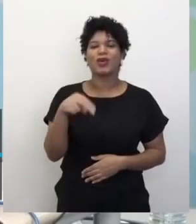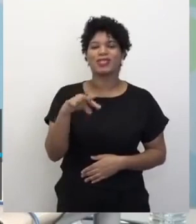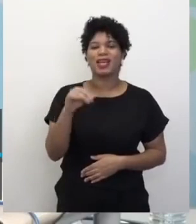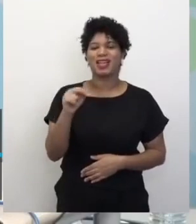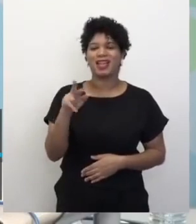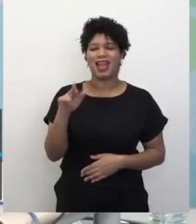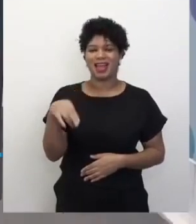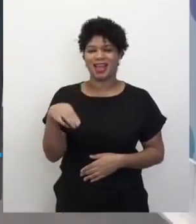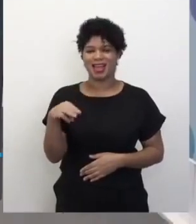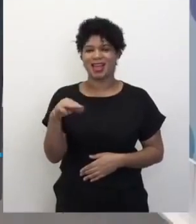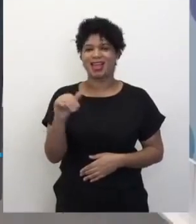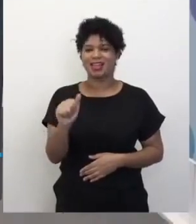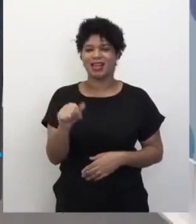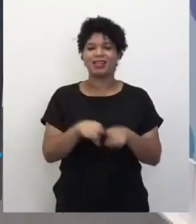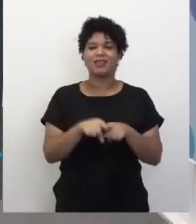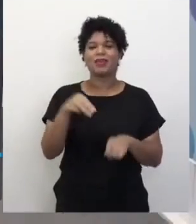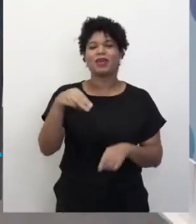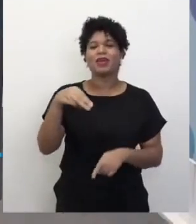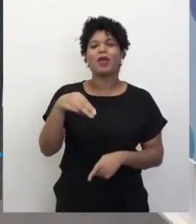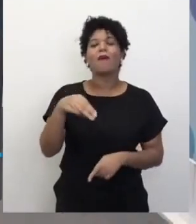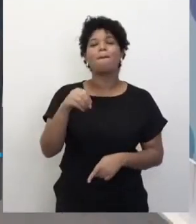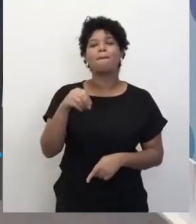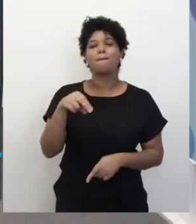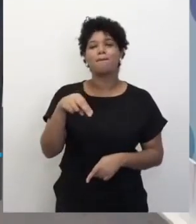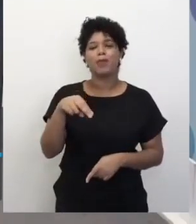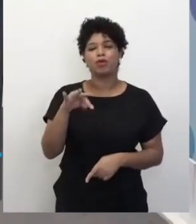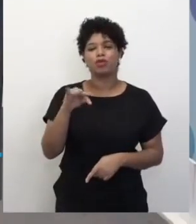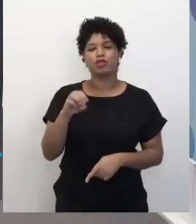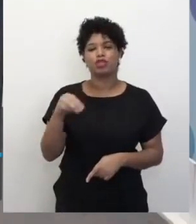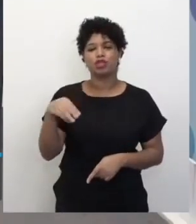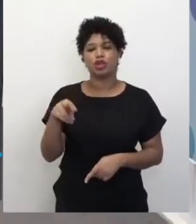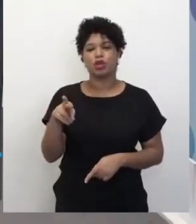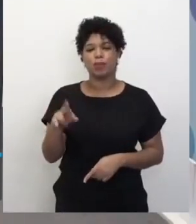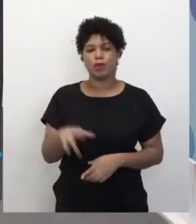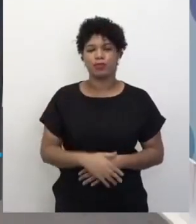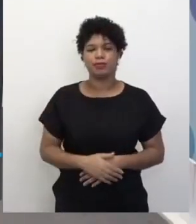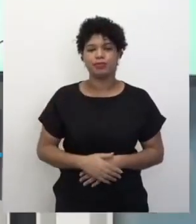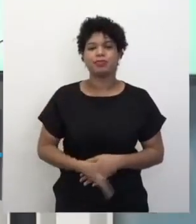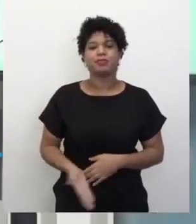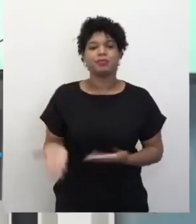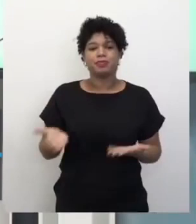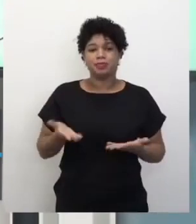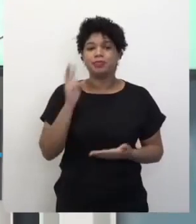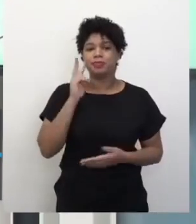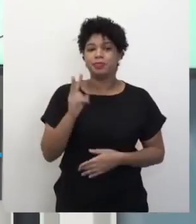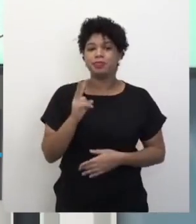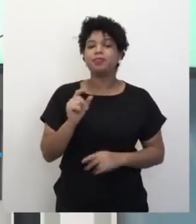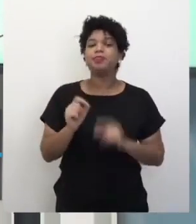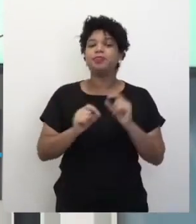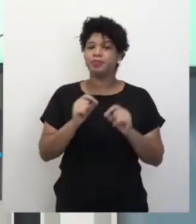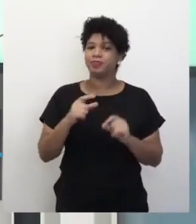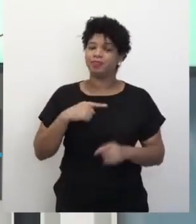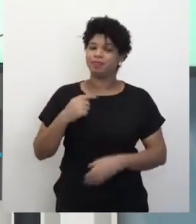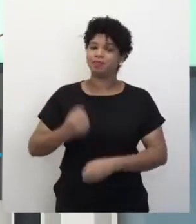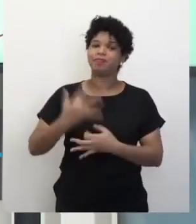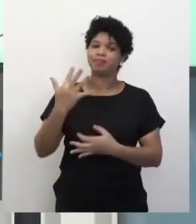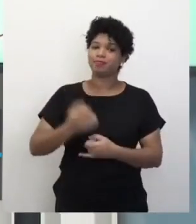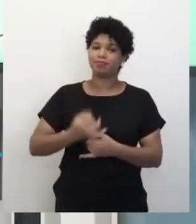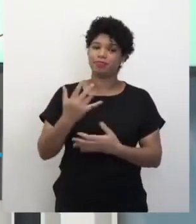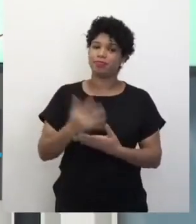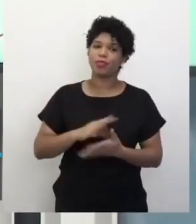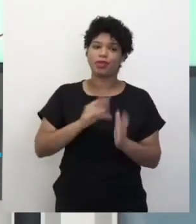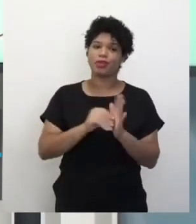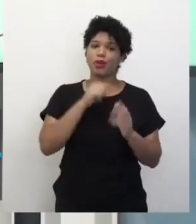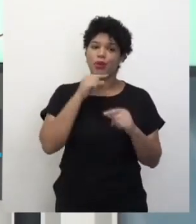Montemor. Muito bem, pessoal. Vamos então conferir? Lá no chat não dava para colocar ordem, né?